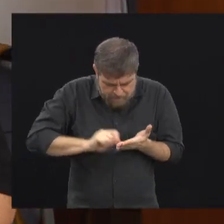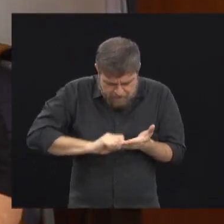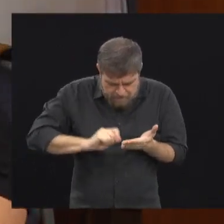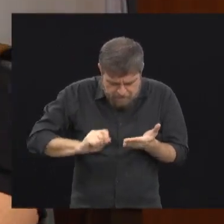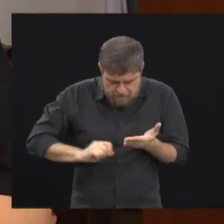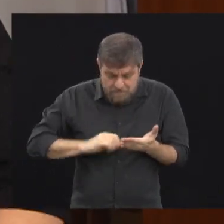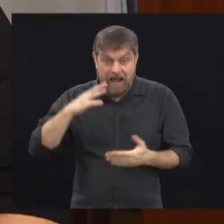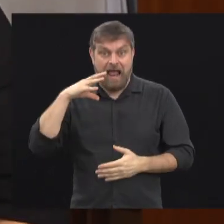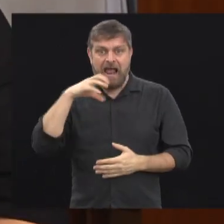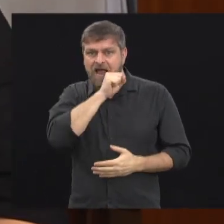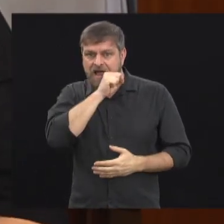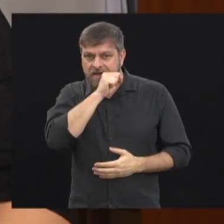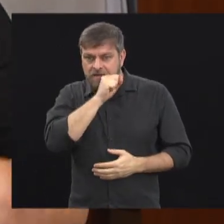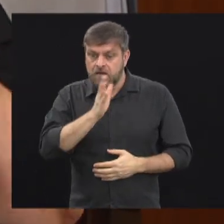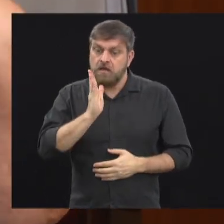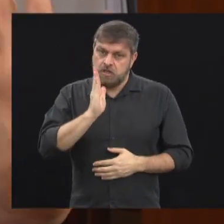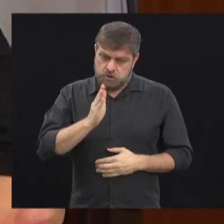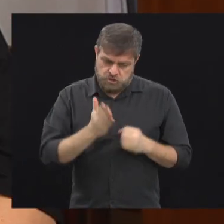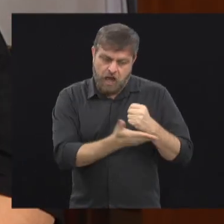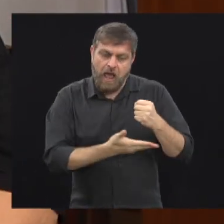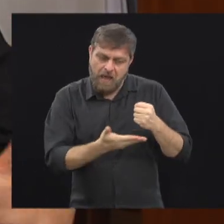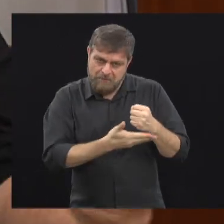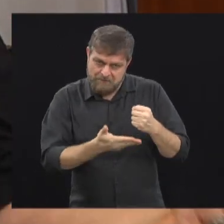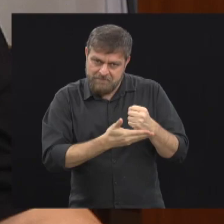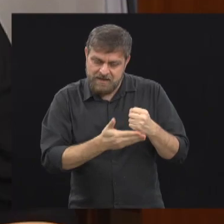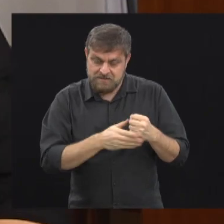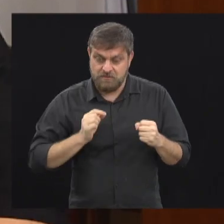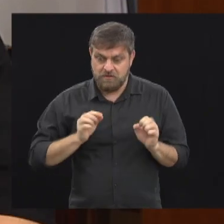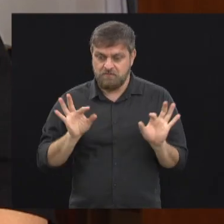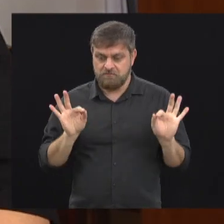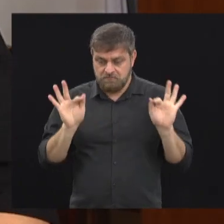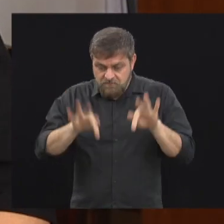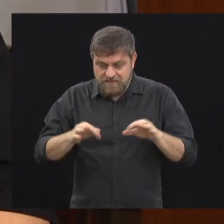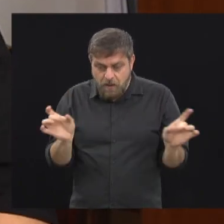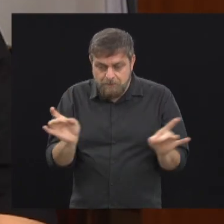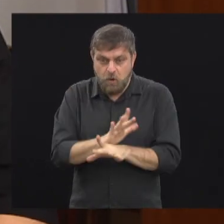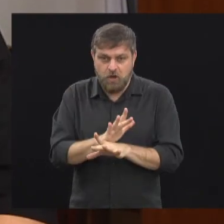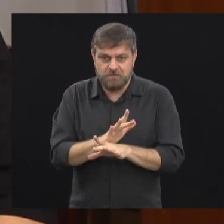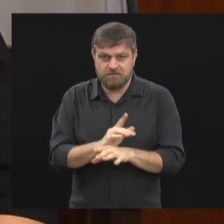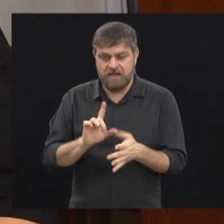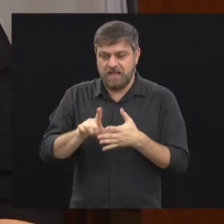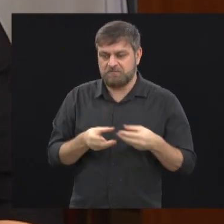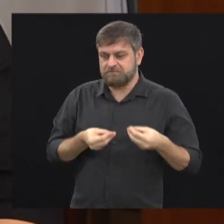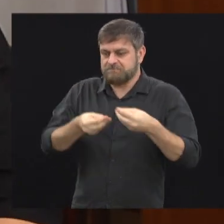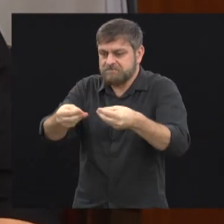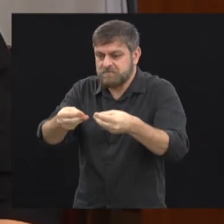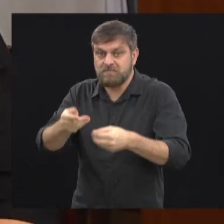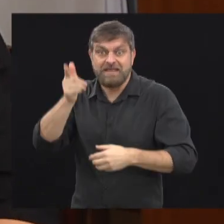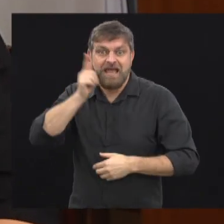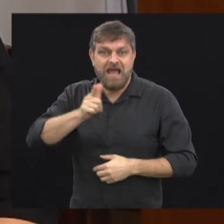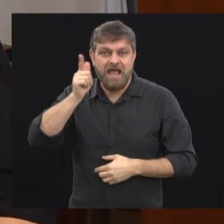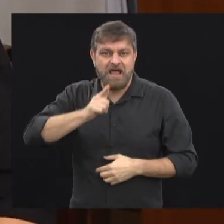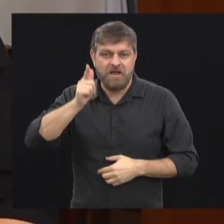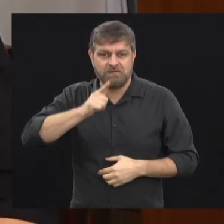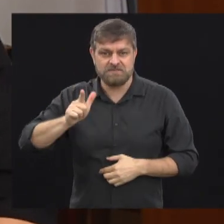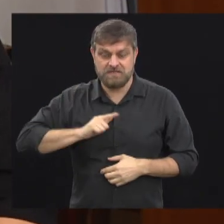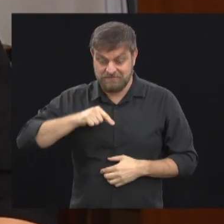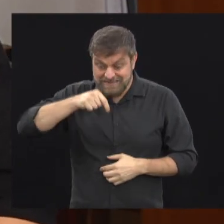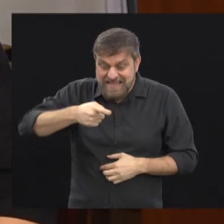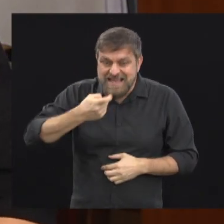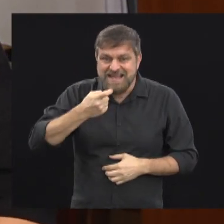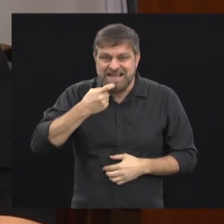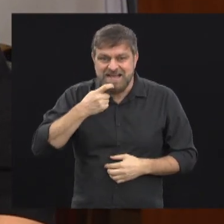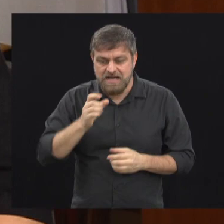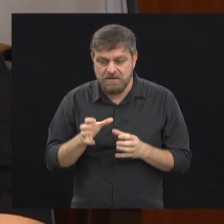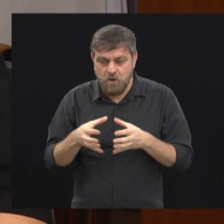saiu o projeto. Assim, finalizamos, né? E aí a gente conseguiu colocar aqui em